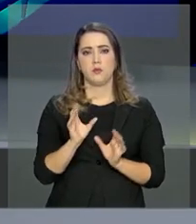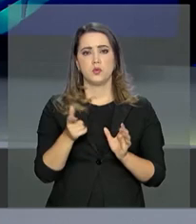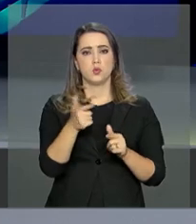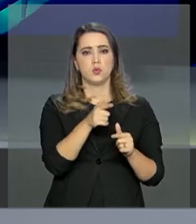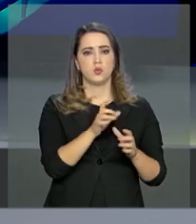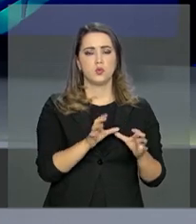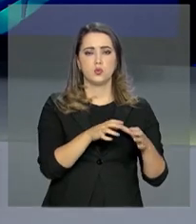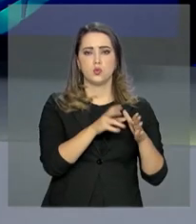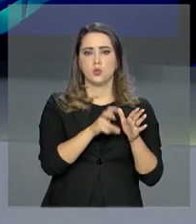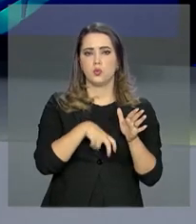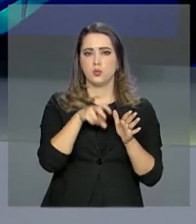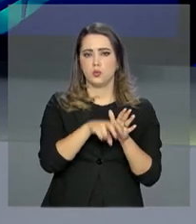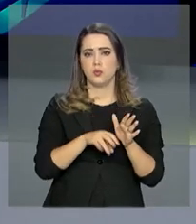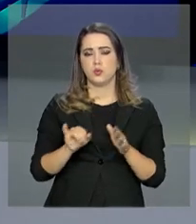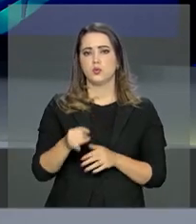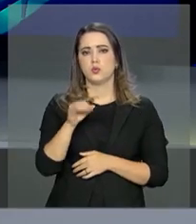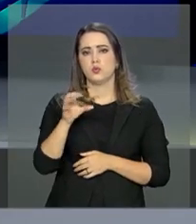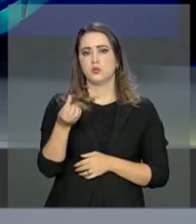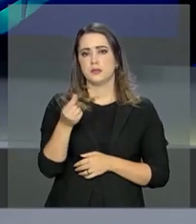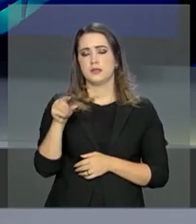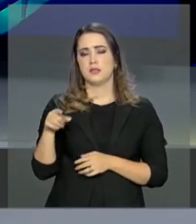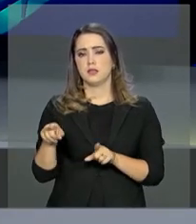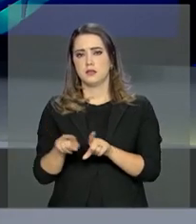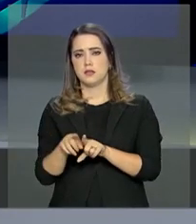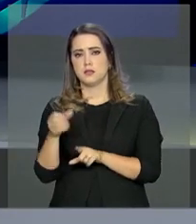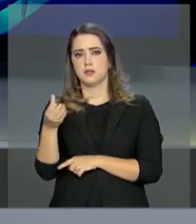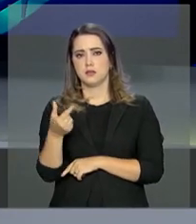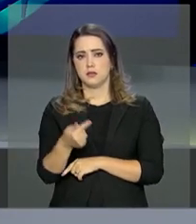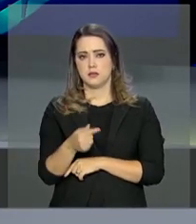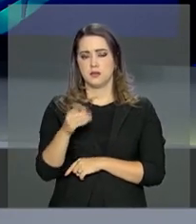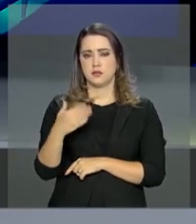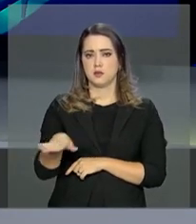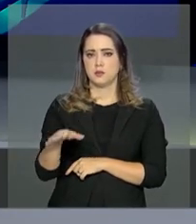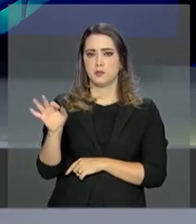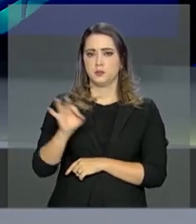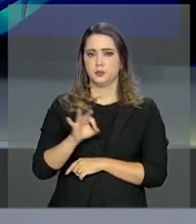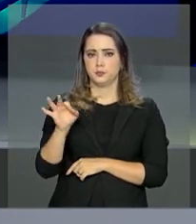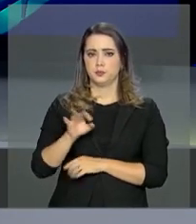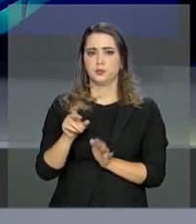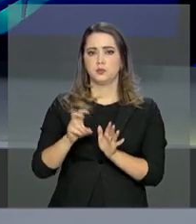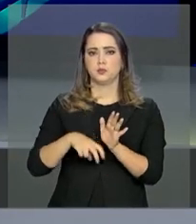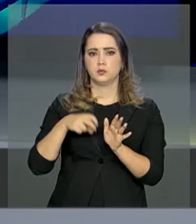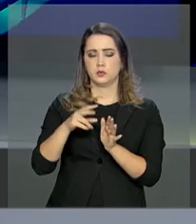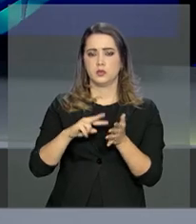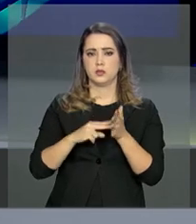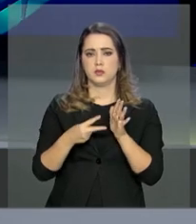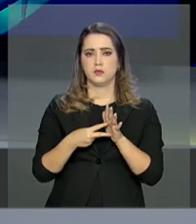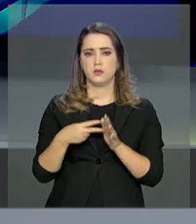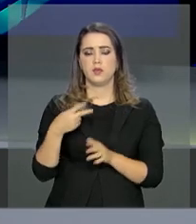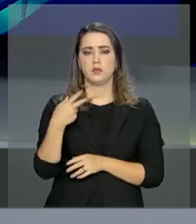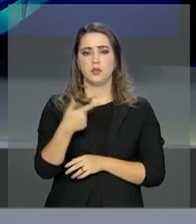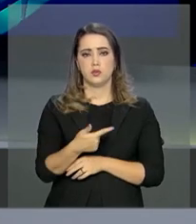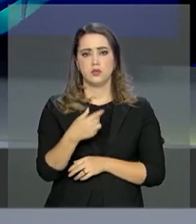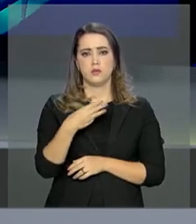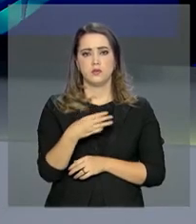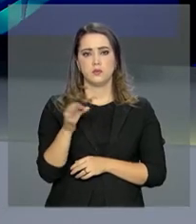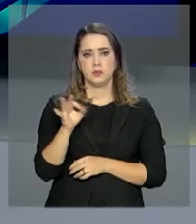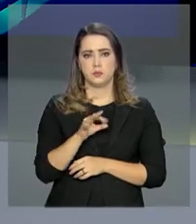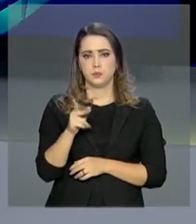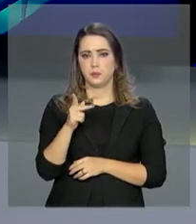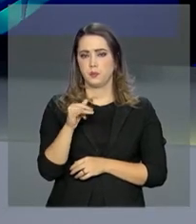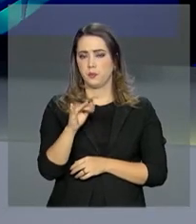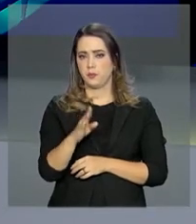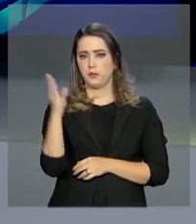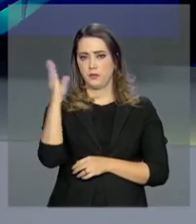demais agricultores os juros são entre 6 e 7 6 por cento o agronegócio responde hoje por 23% do pib brasileiro